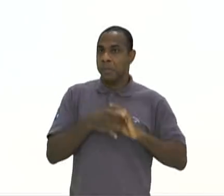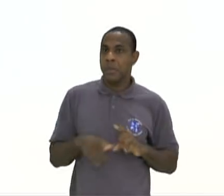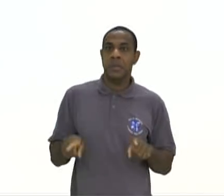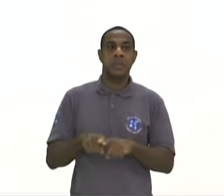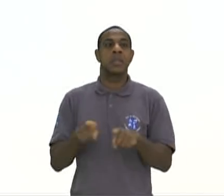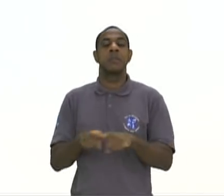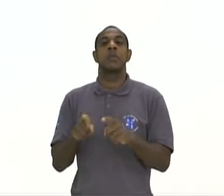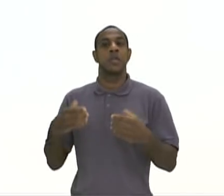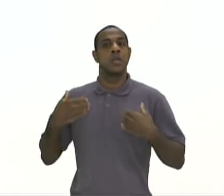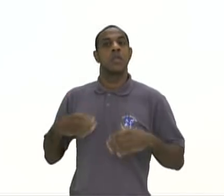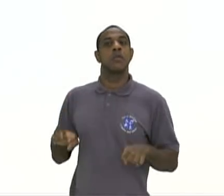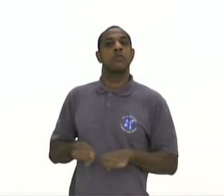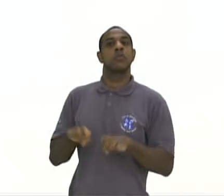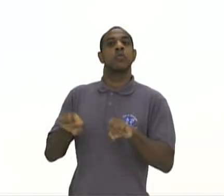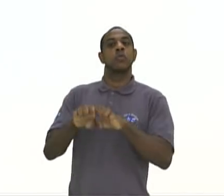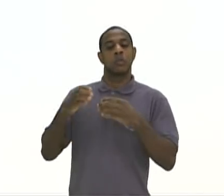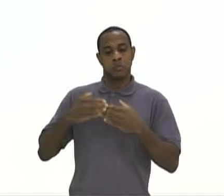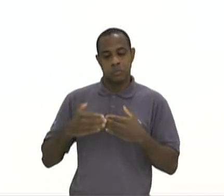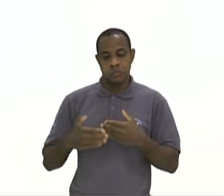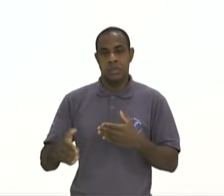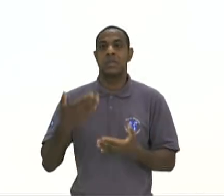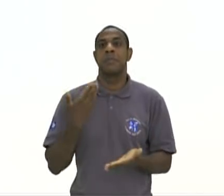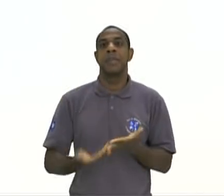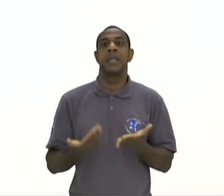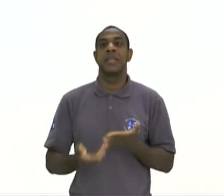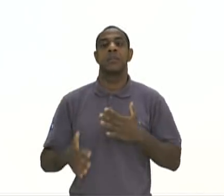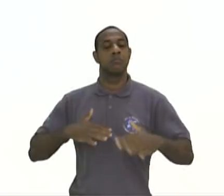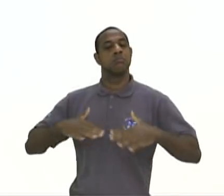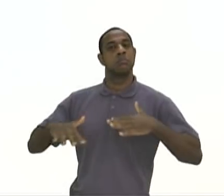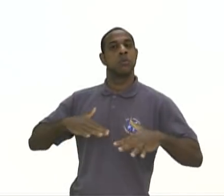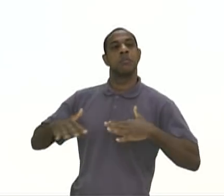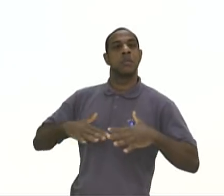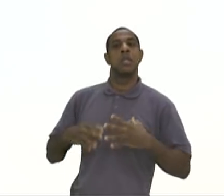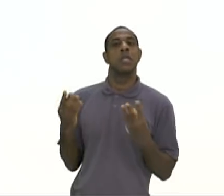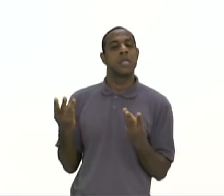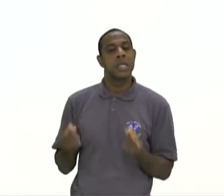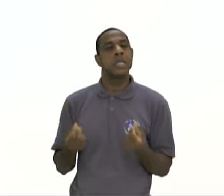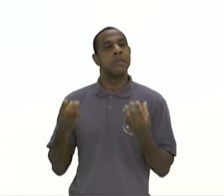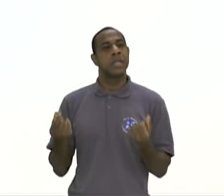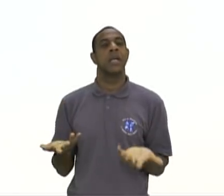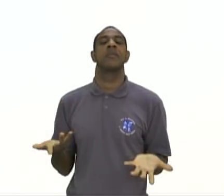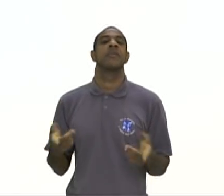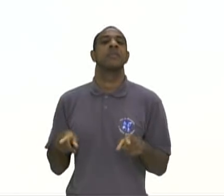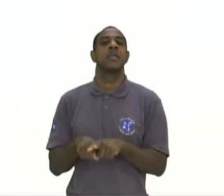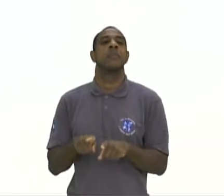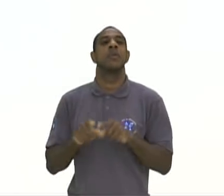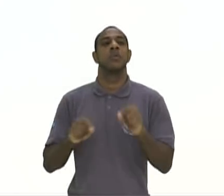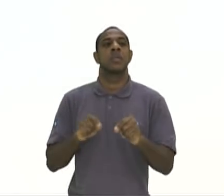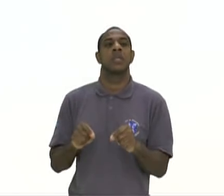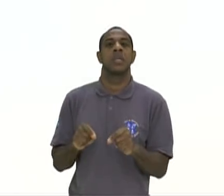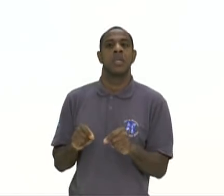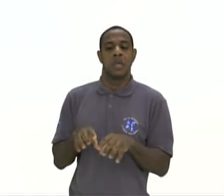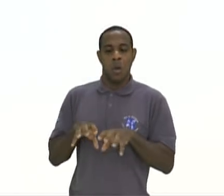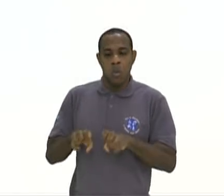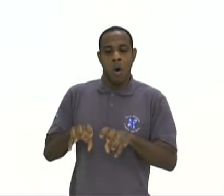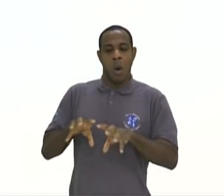estruturas que ao longo do tempo perderam sua mobilidade, sensibilidade ou função. Então,